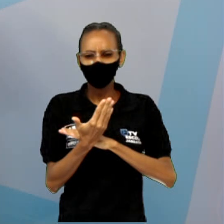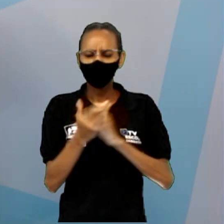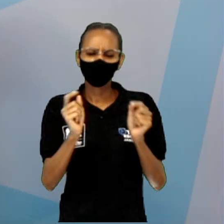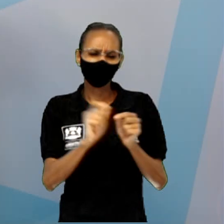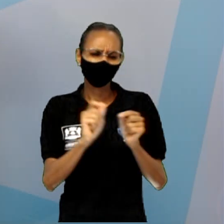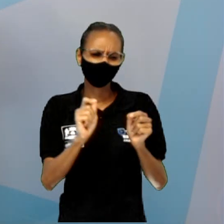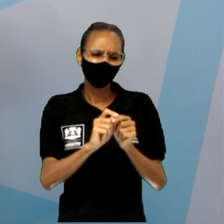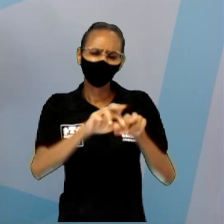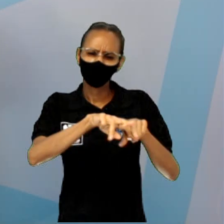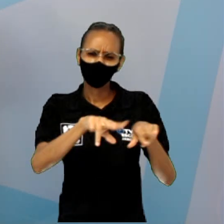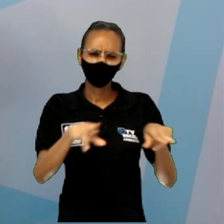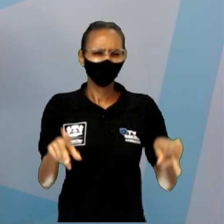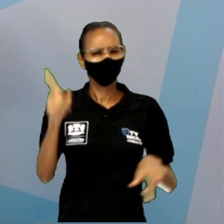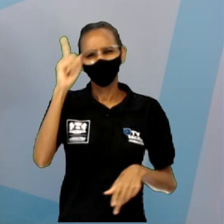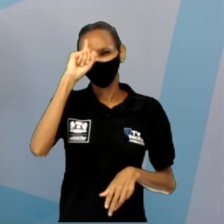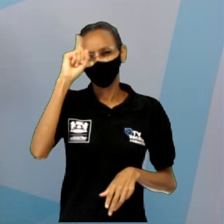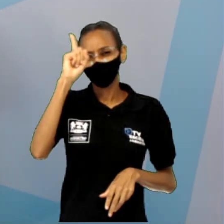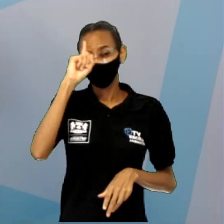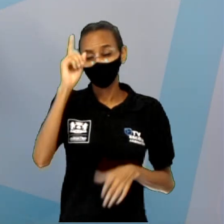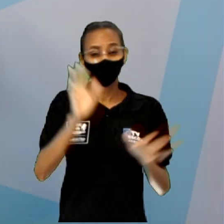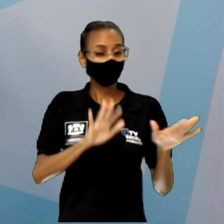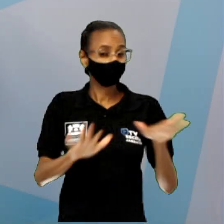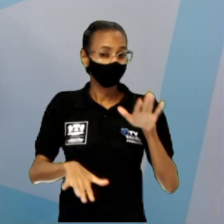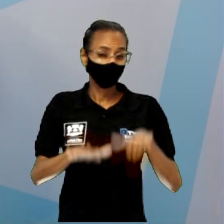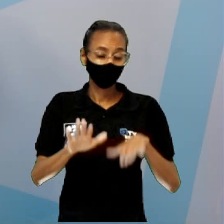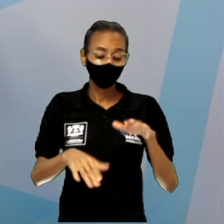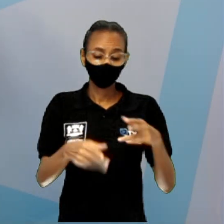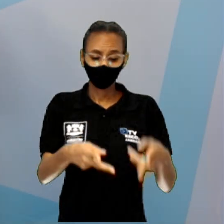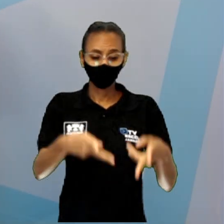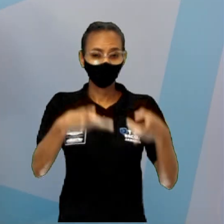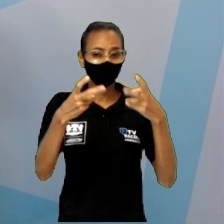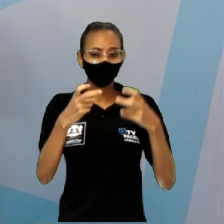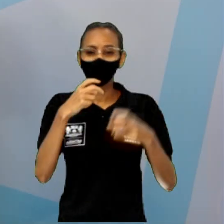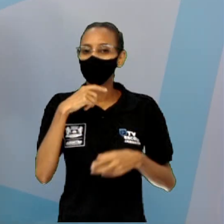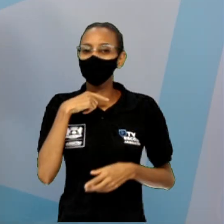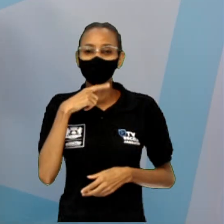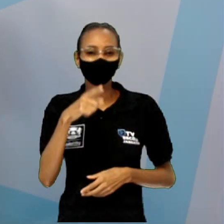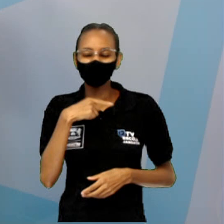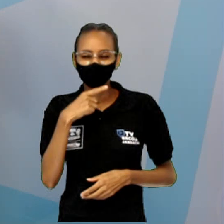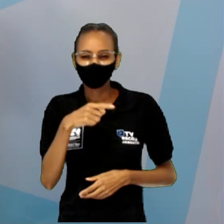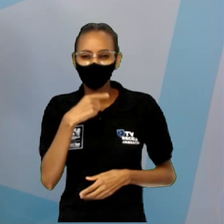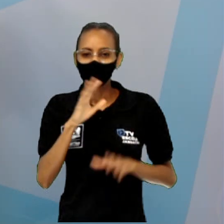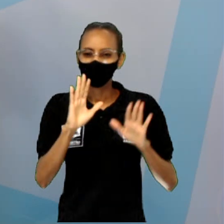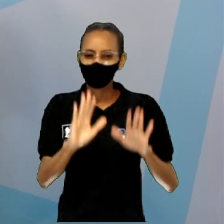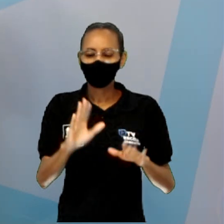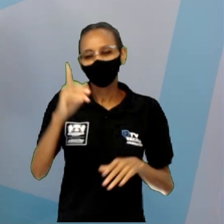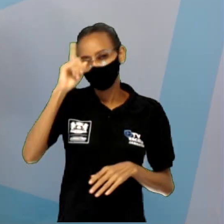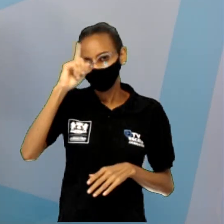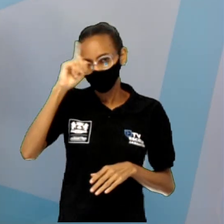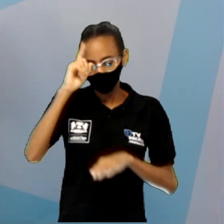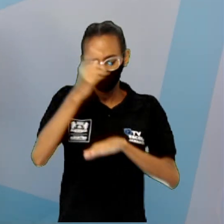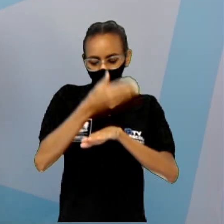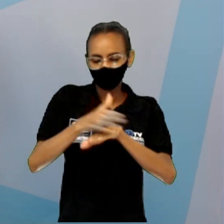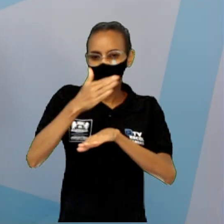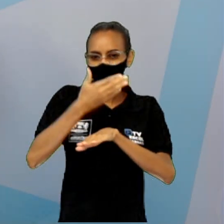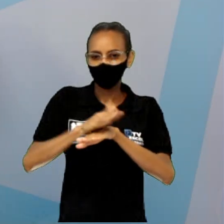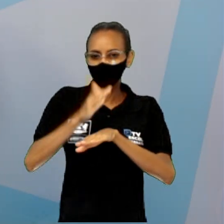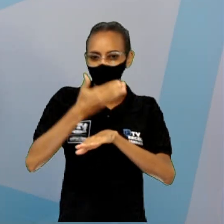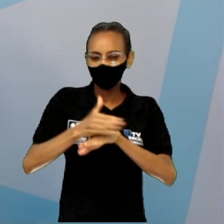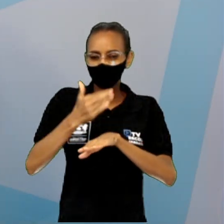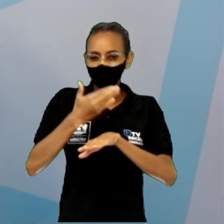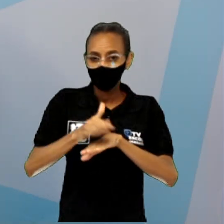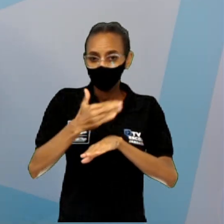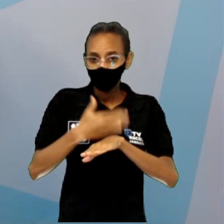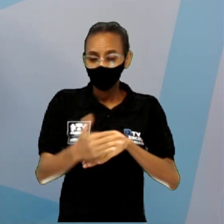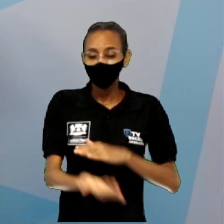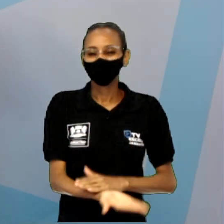vezes a gente nem percebe, mas que quando a gente trabalha esse alongamento, trabalha esses exercícios de flexibilidade, a